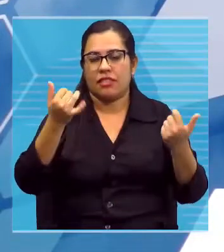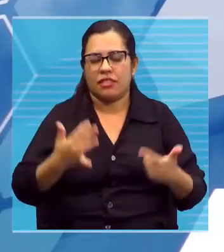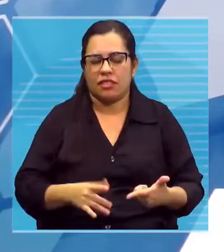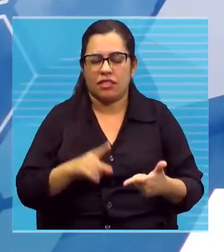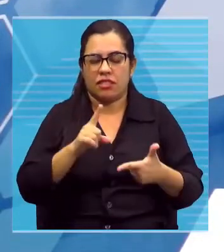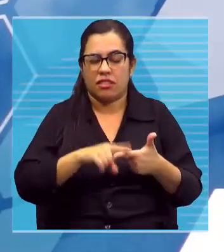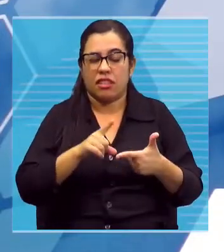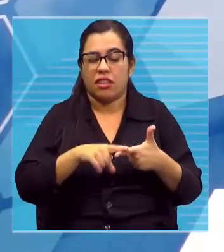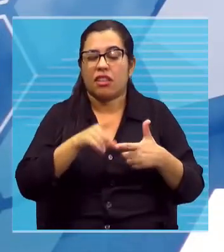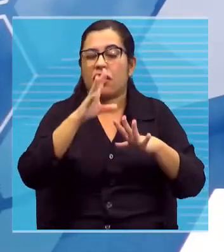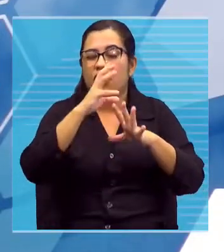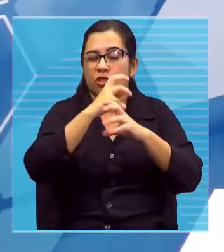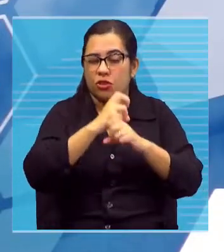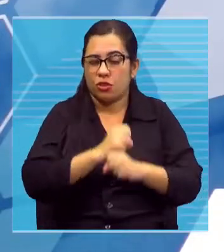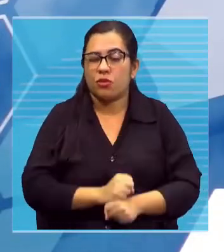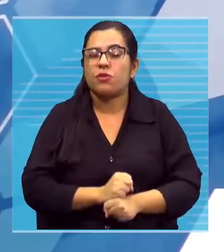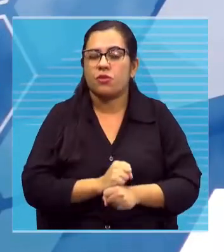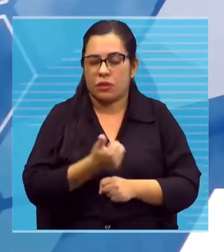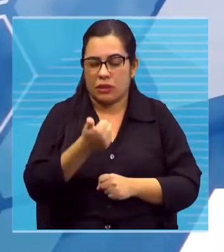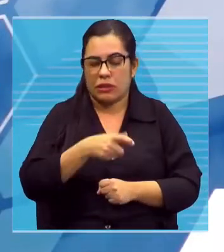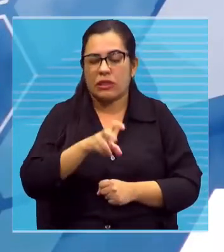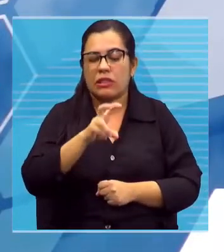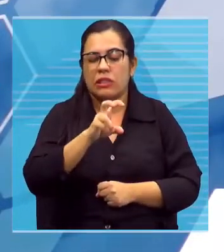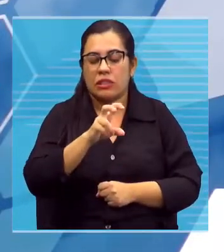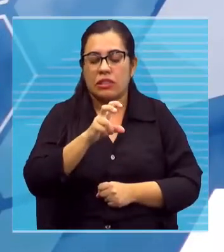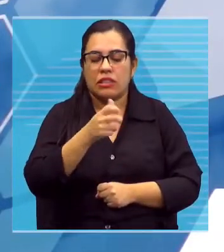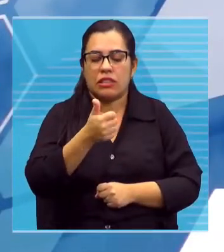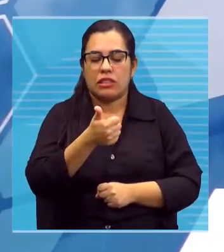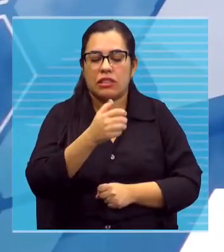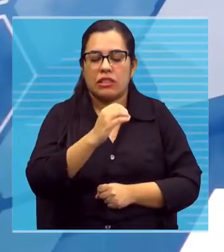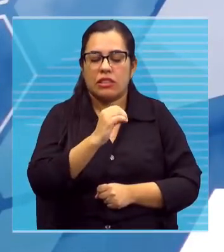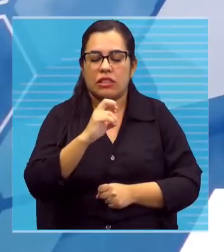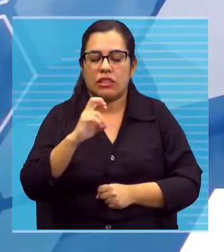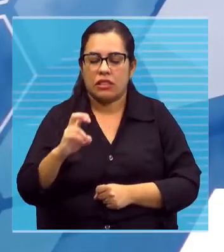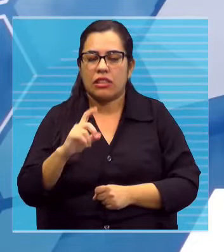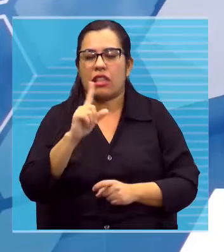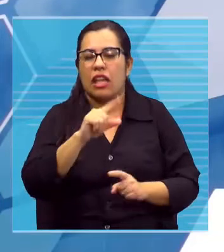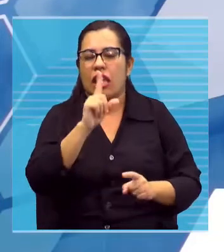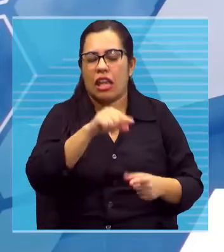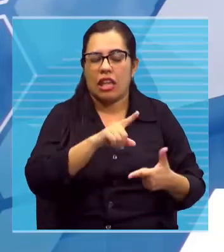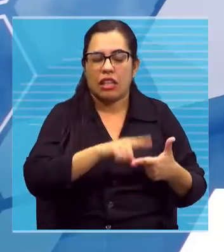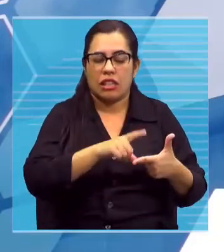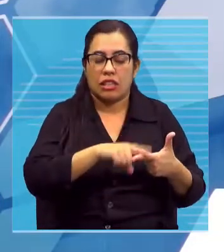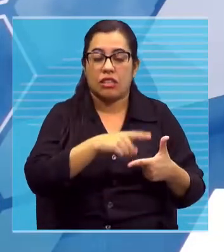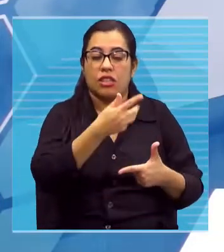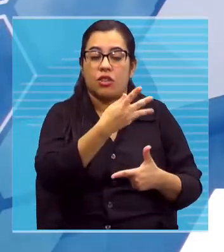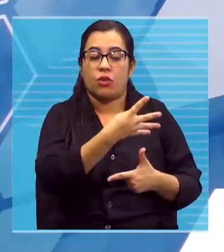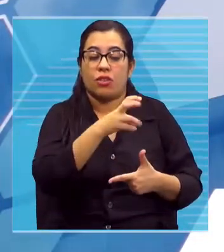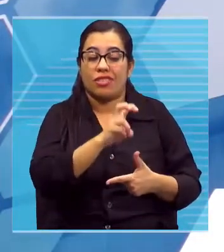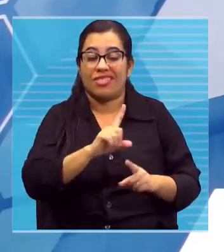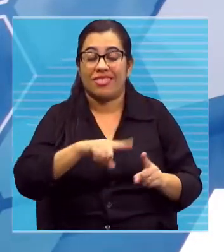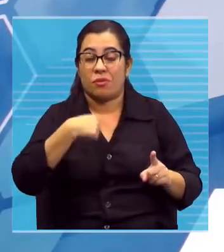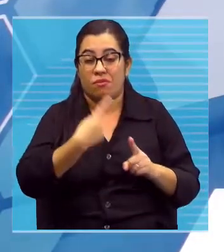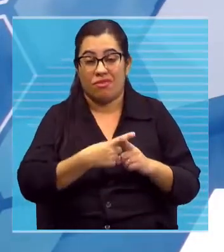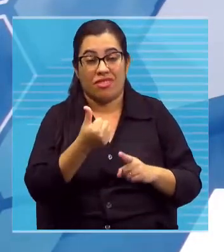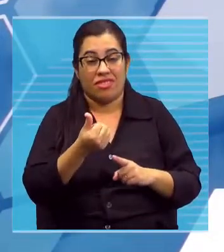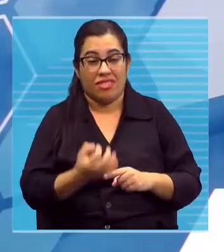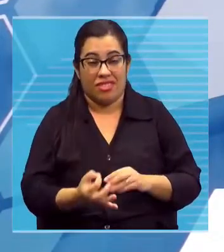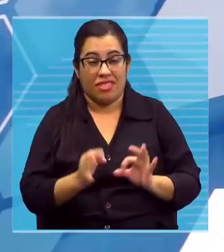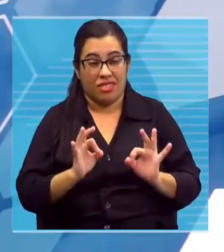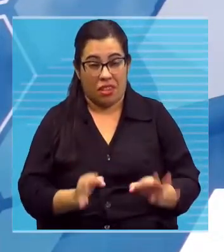da soma né tangente de 105 que a tangente de 45 mais 60 correto